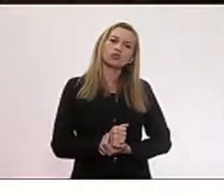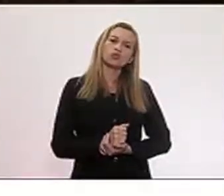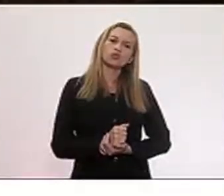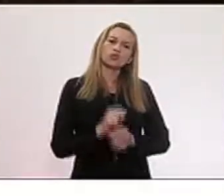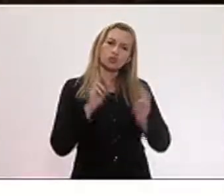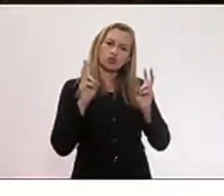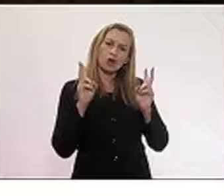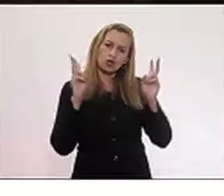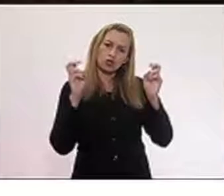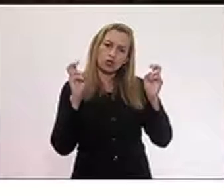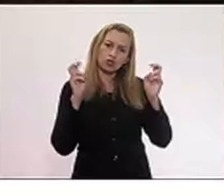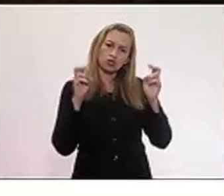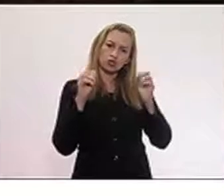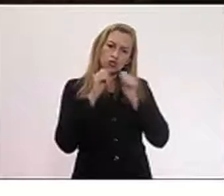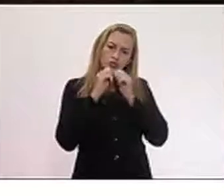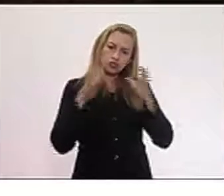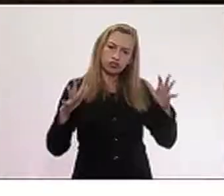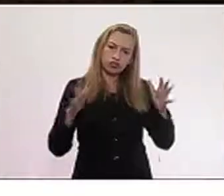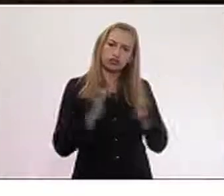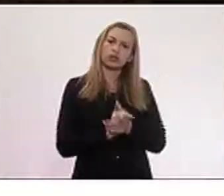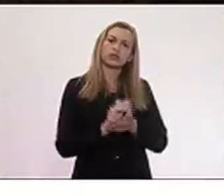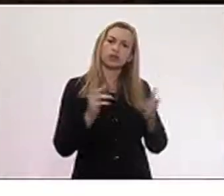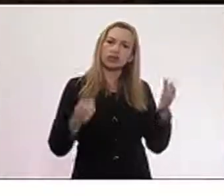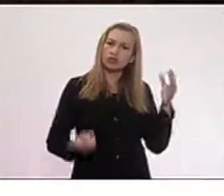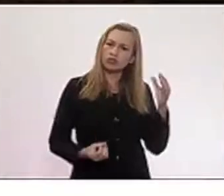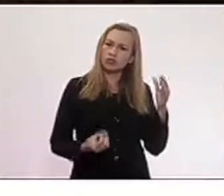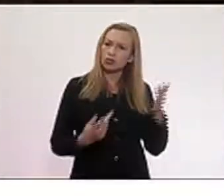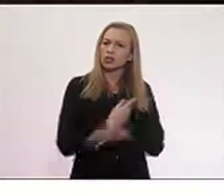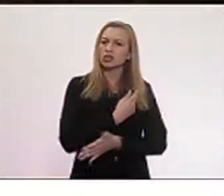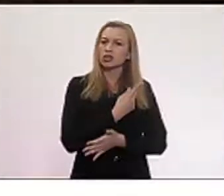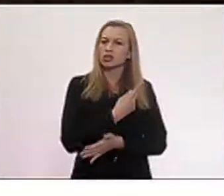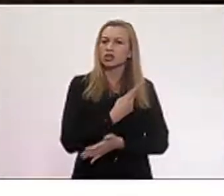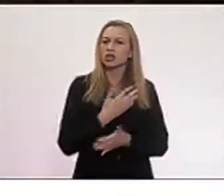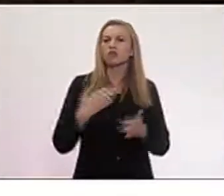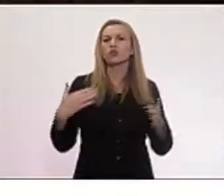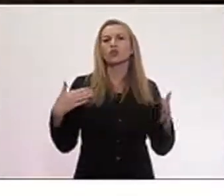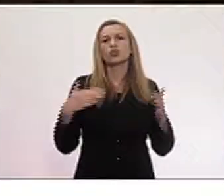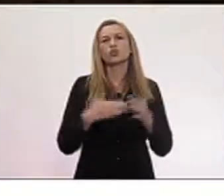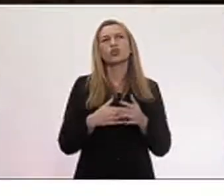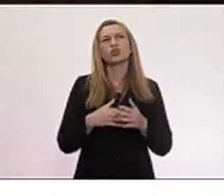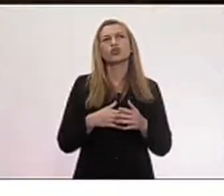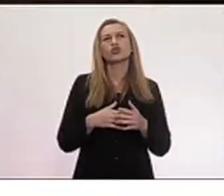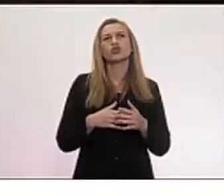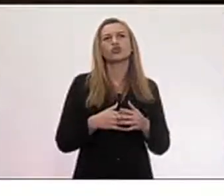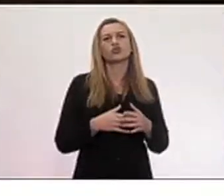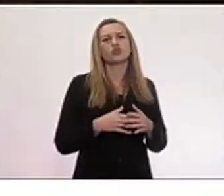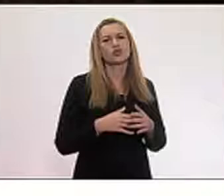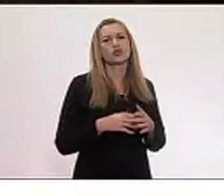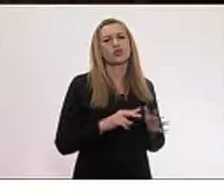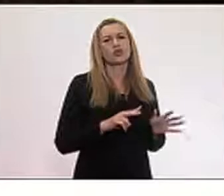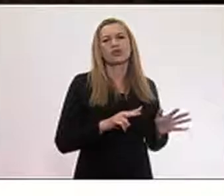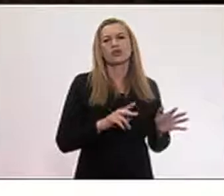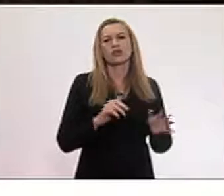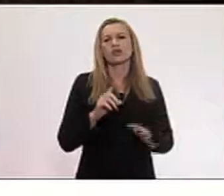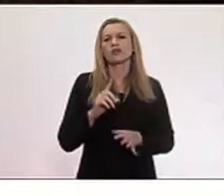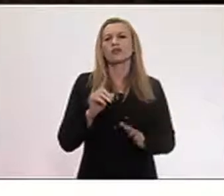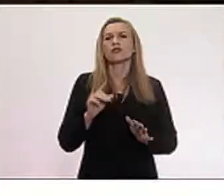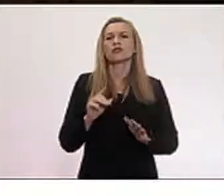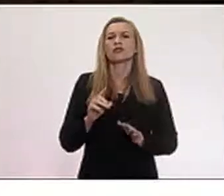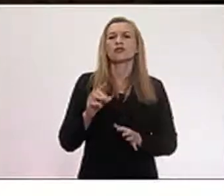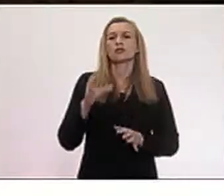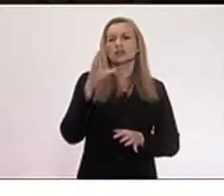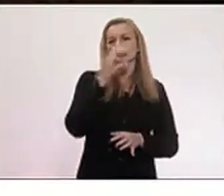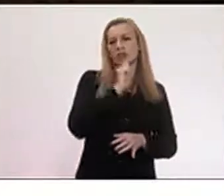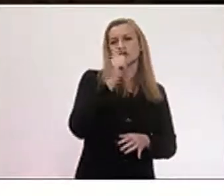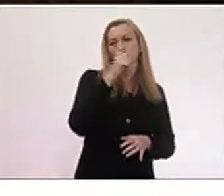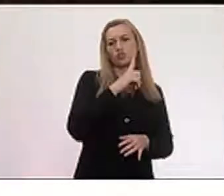polêmica que surgiu no último final de semana, em